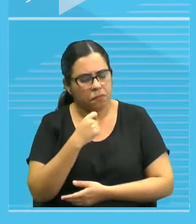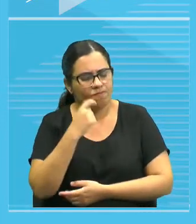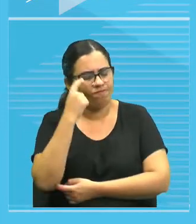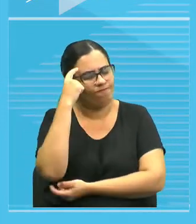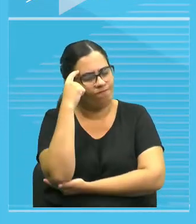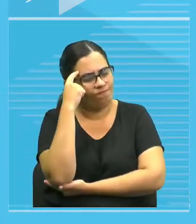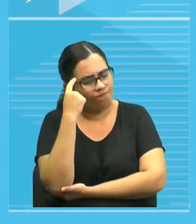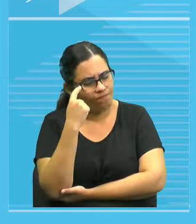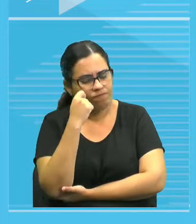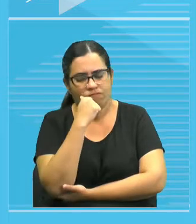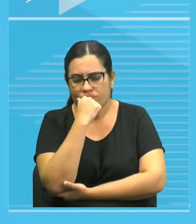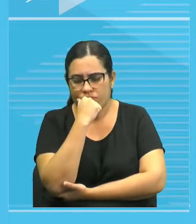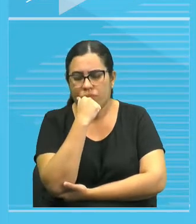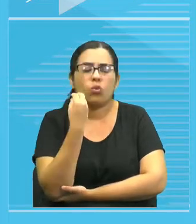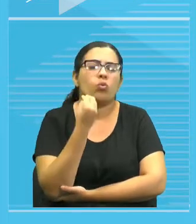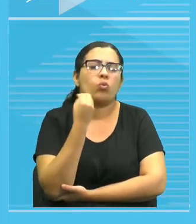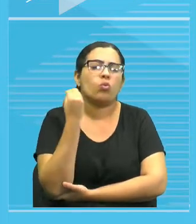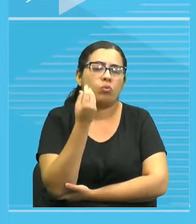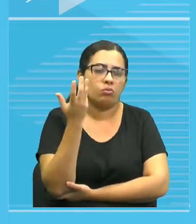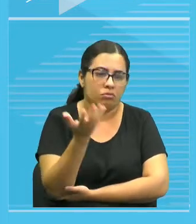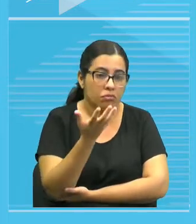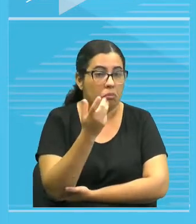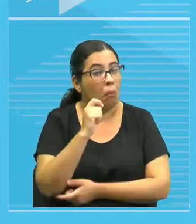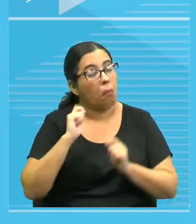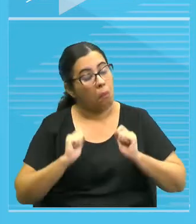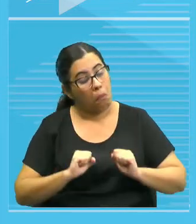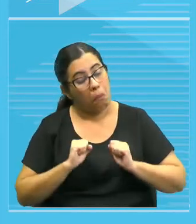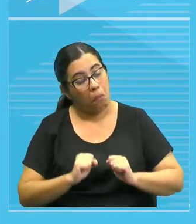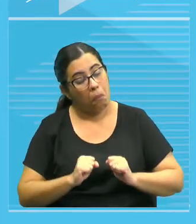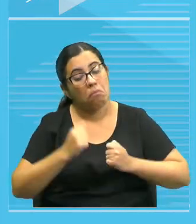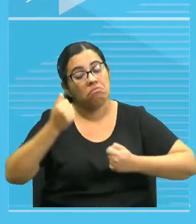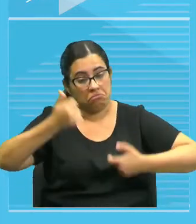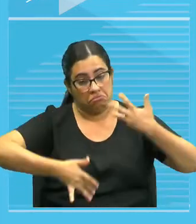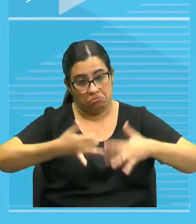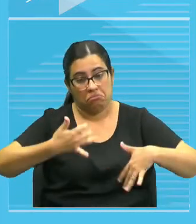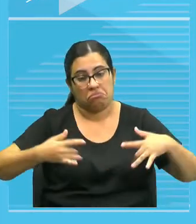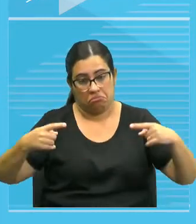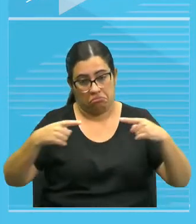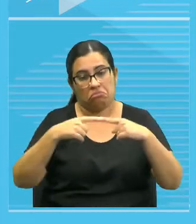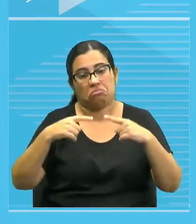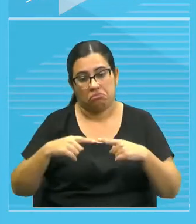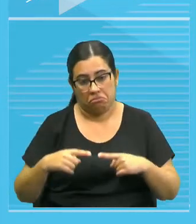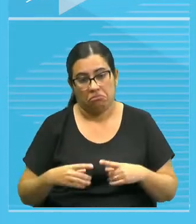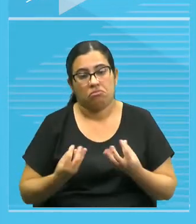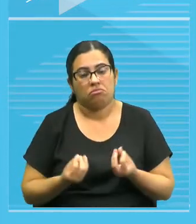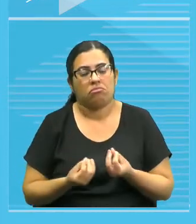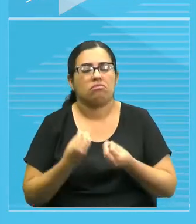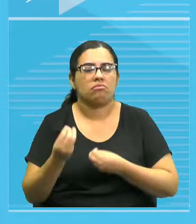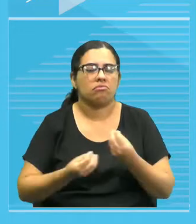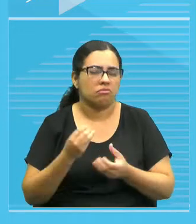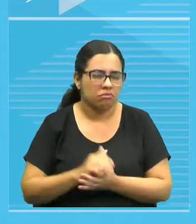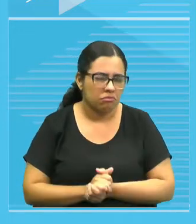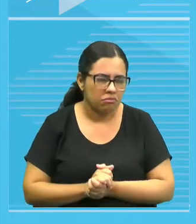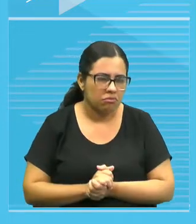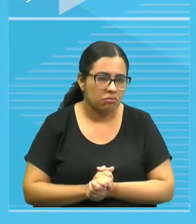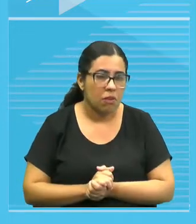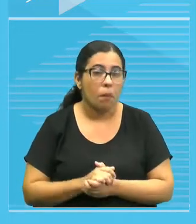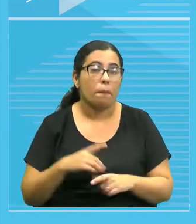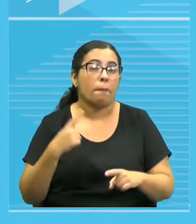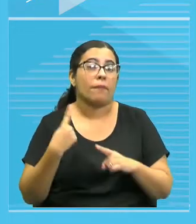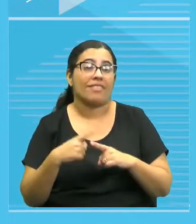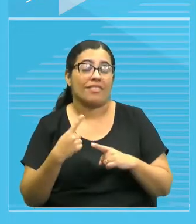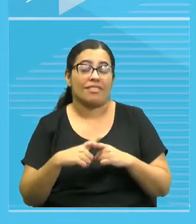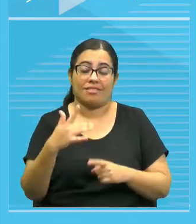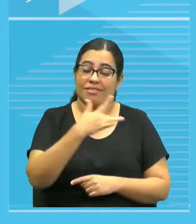tem é que saúde, e a gente pode até falar sobre isso, né? É que saúde é a